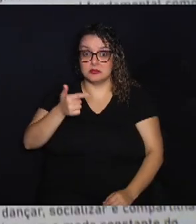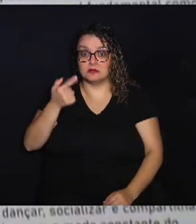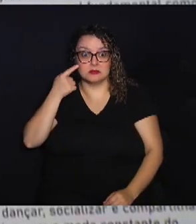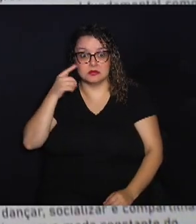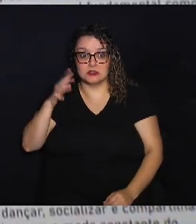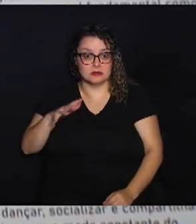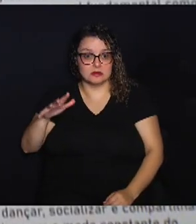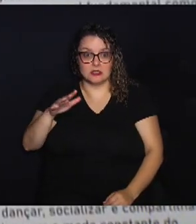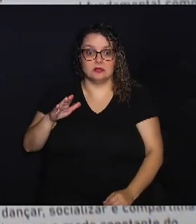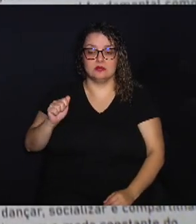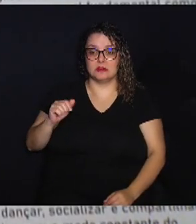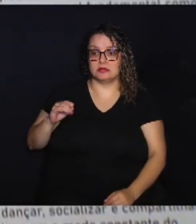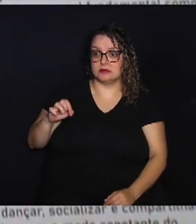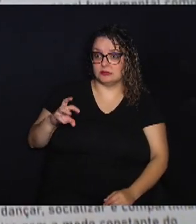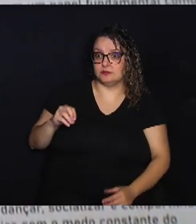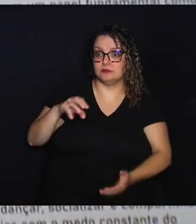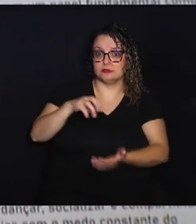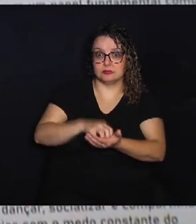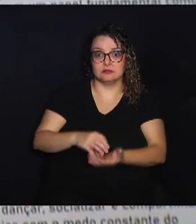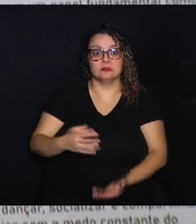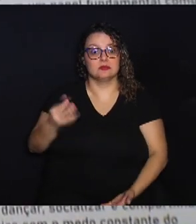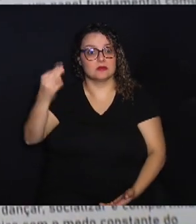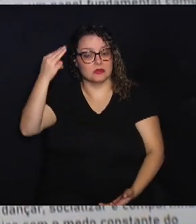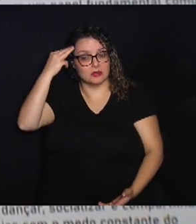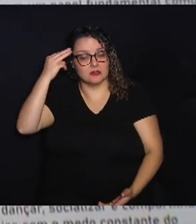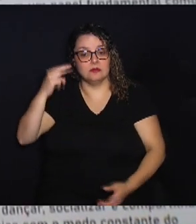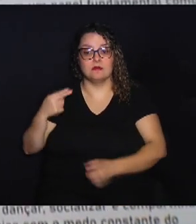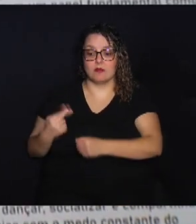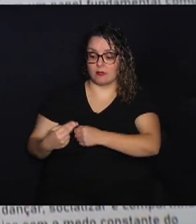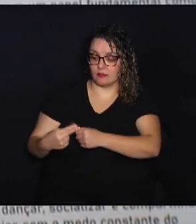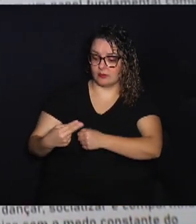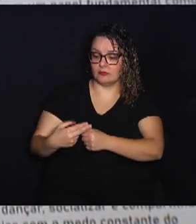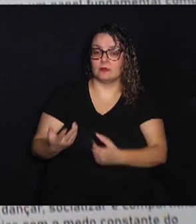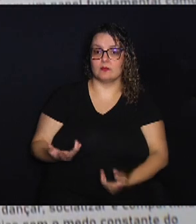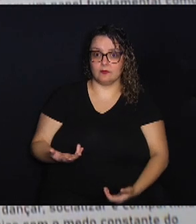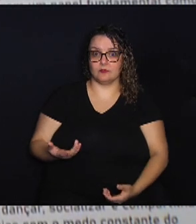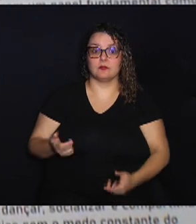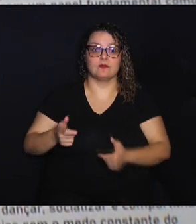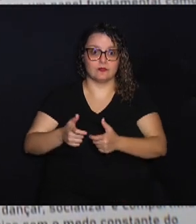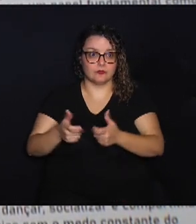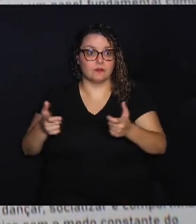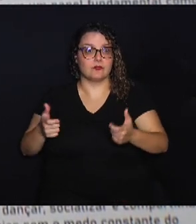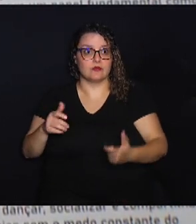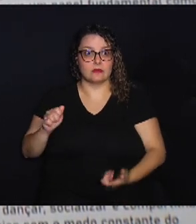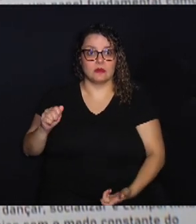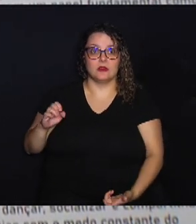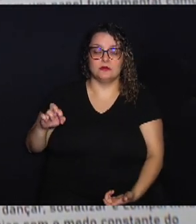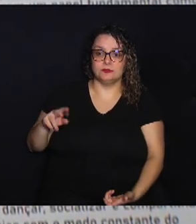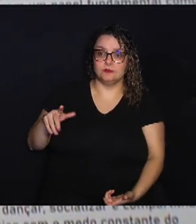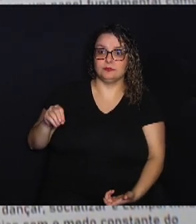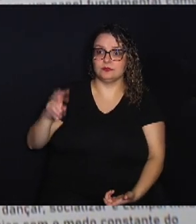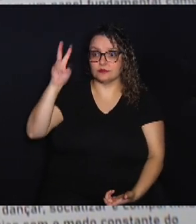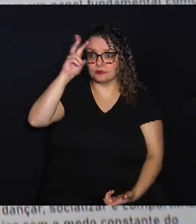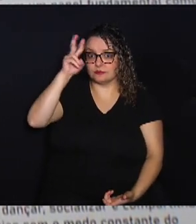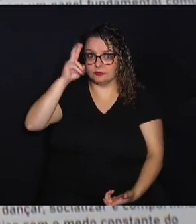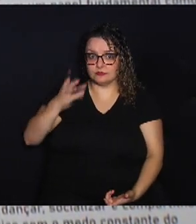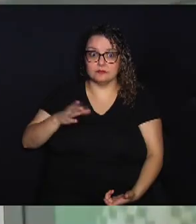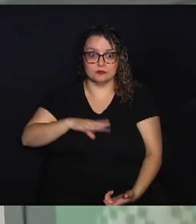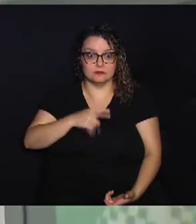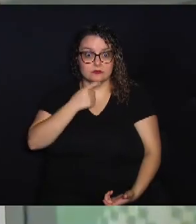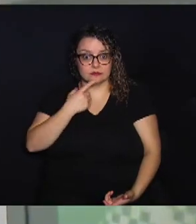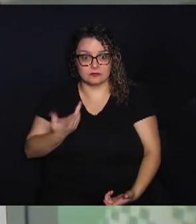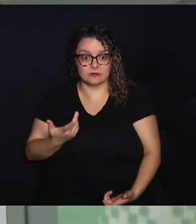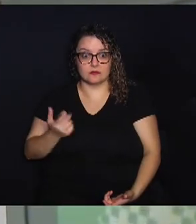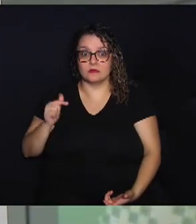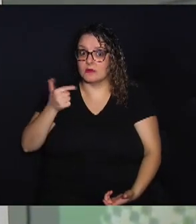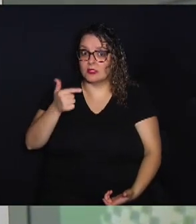acervo. Nós somos aqui do Centro de Memória da Unicamp, que nós temos um dos maiores acervos sobre a história de Campinas. Aqui a gente não